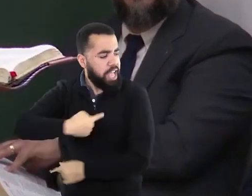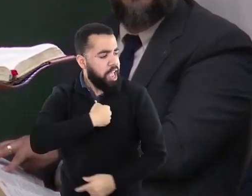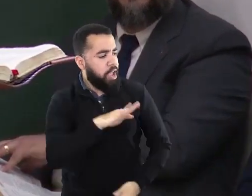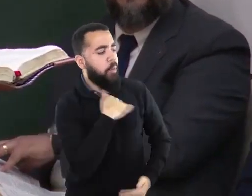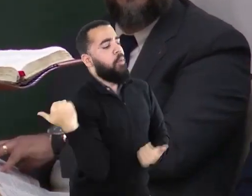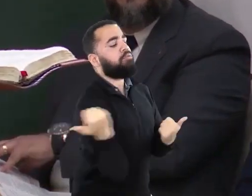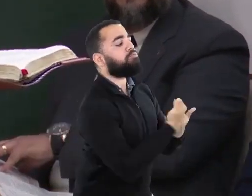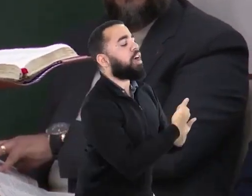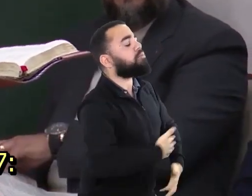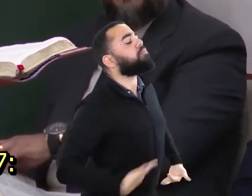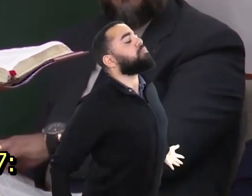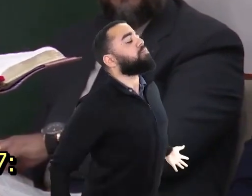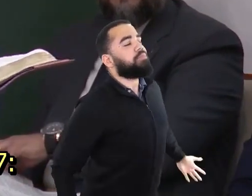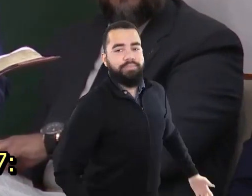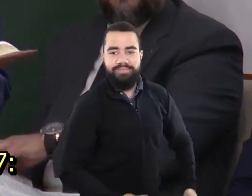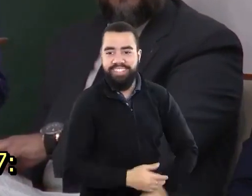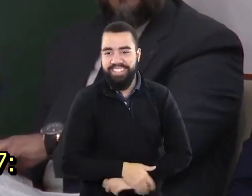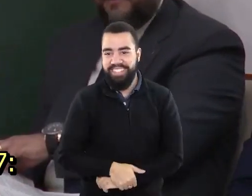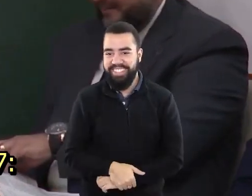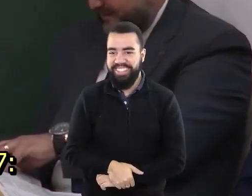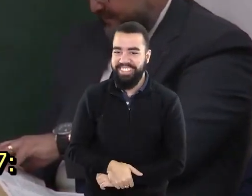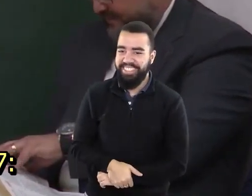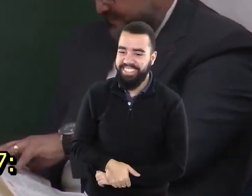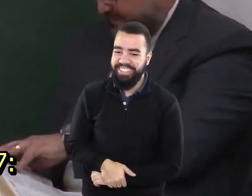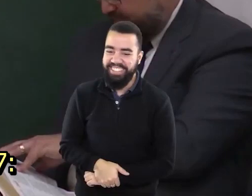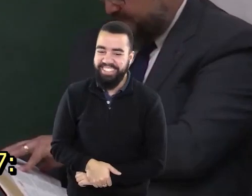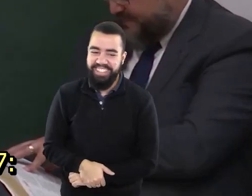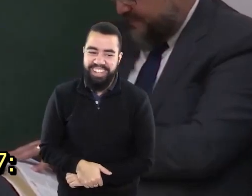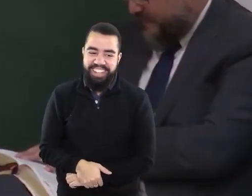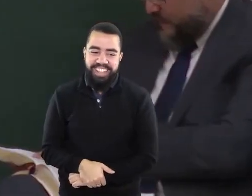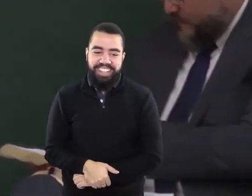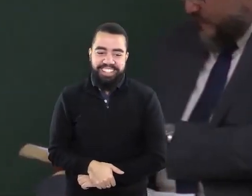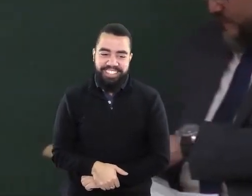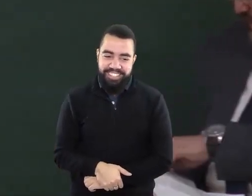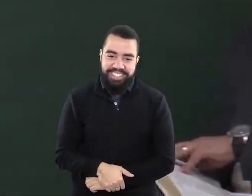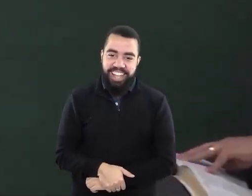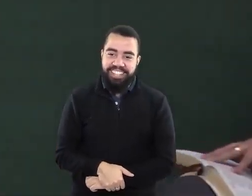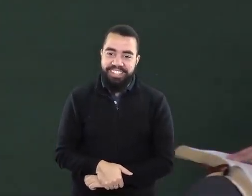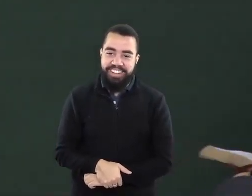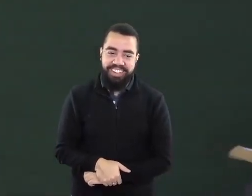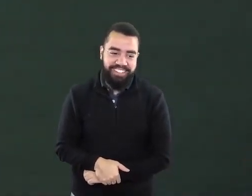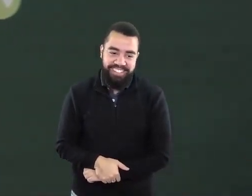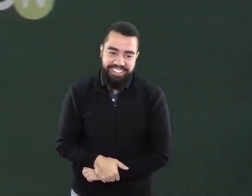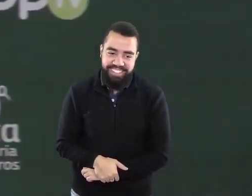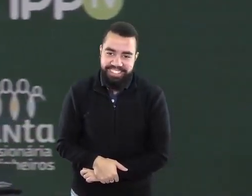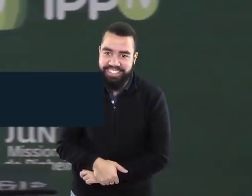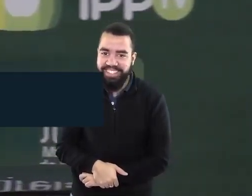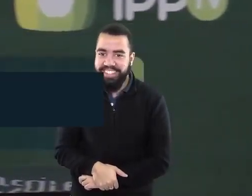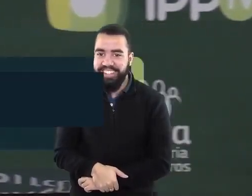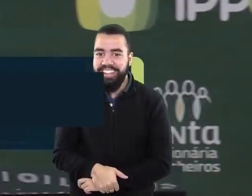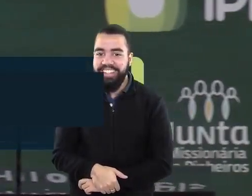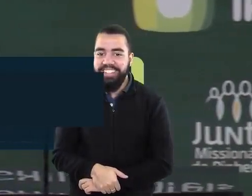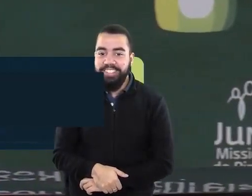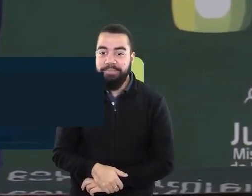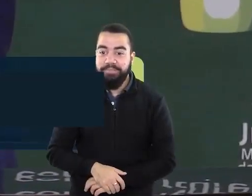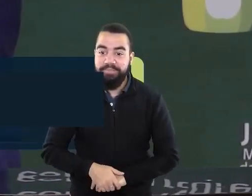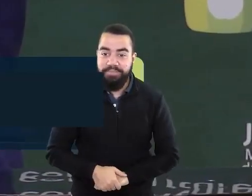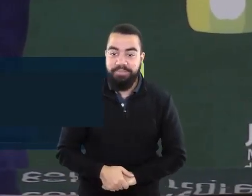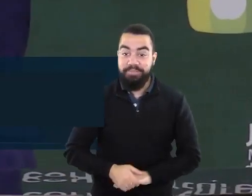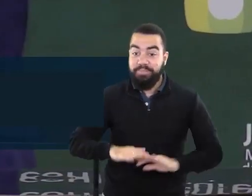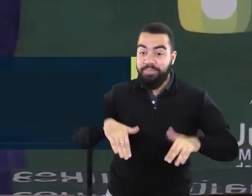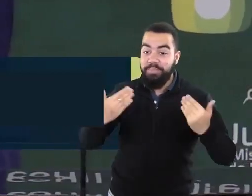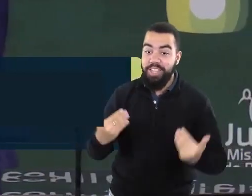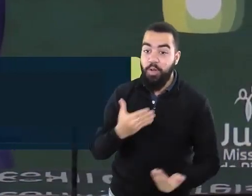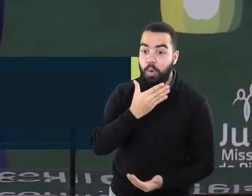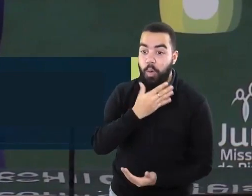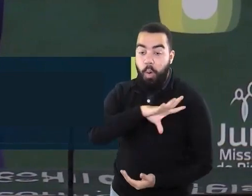amor. Mas em terceiro lugar, olha comigo, versículo 7, as muitas águas não poderiam apagar o amor, nem os rios afogar. Esse amor, ele